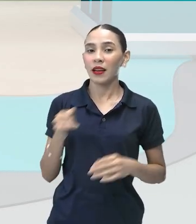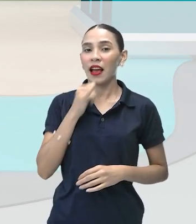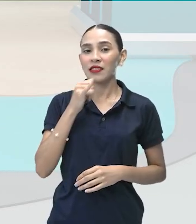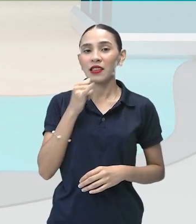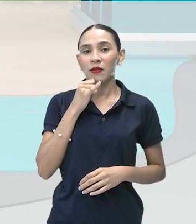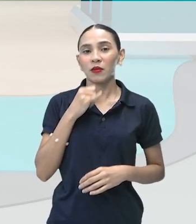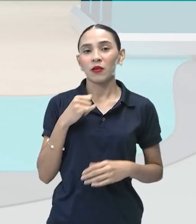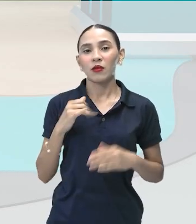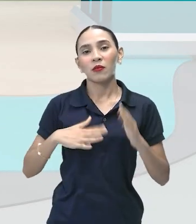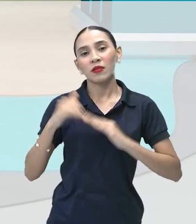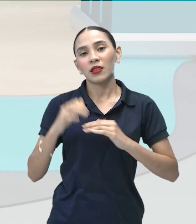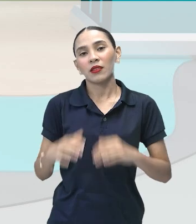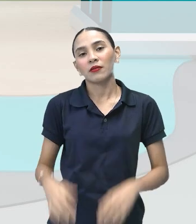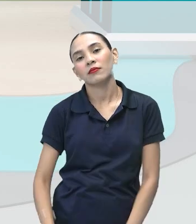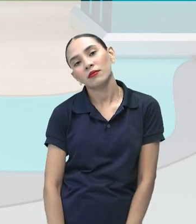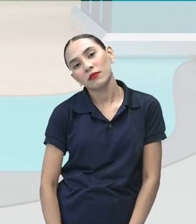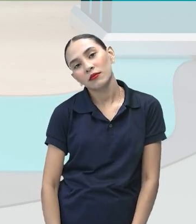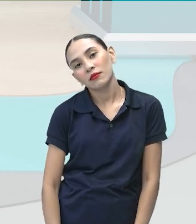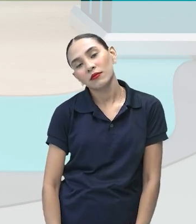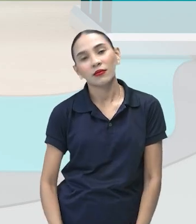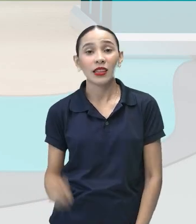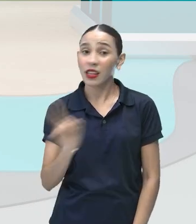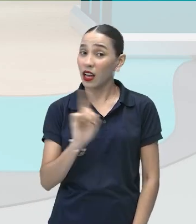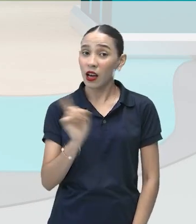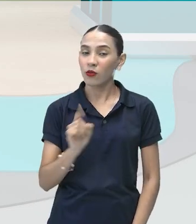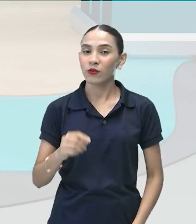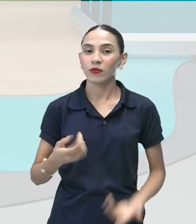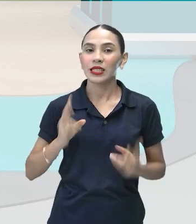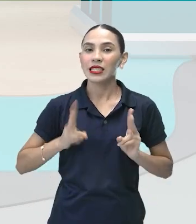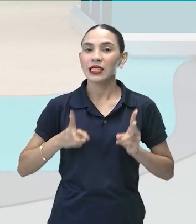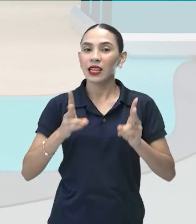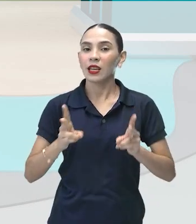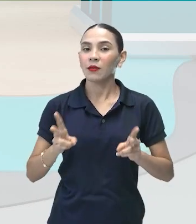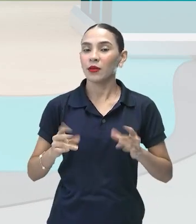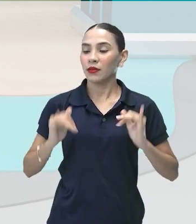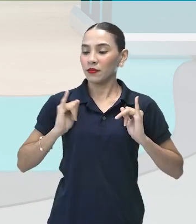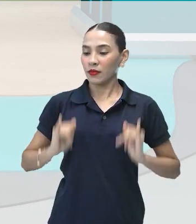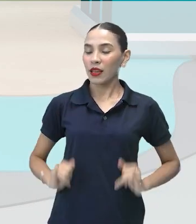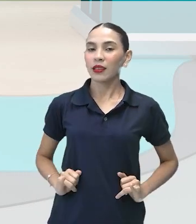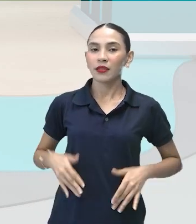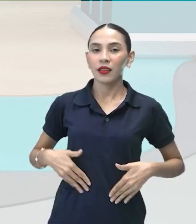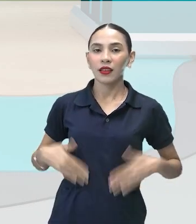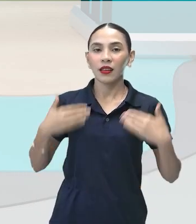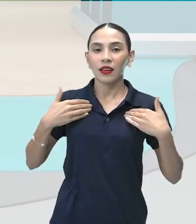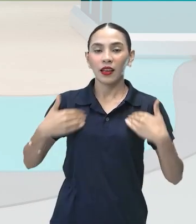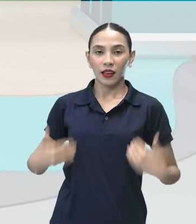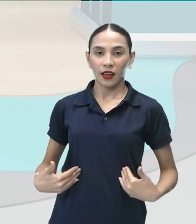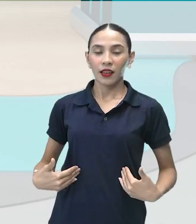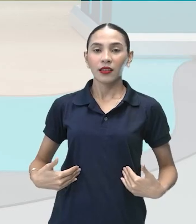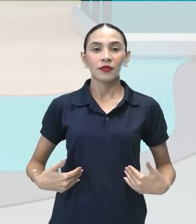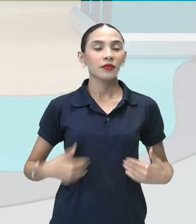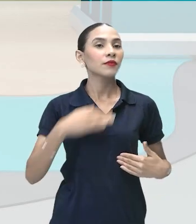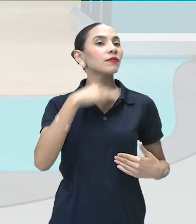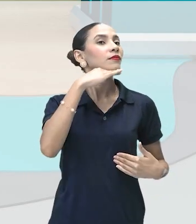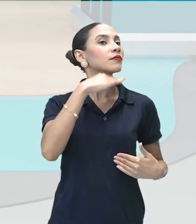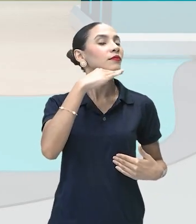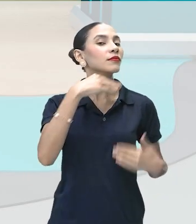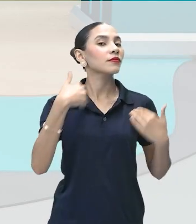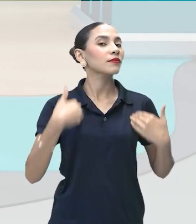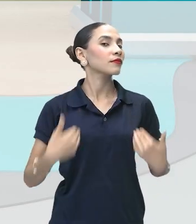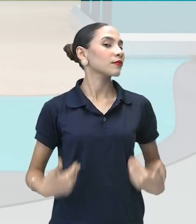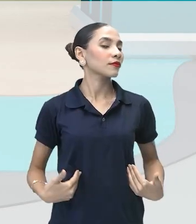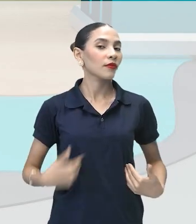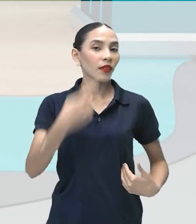bailarino clássico curvado, ele sempre está com aquela postura ereta. A coluna e a cabeça são mantidas